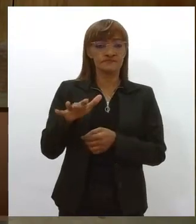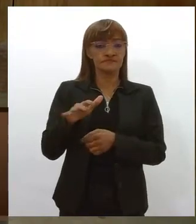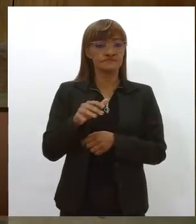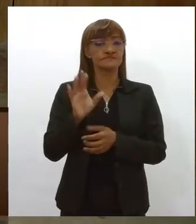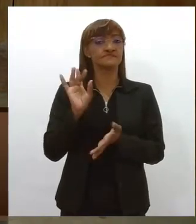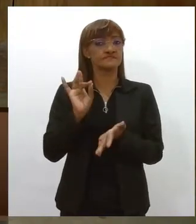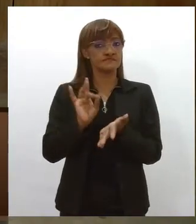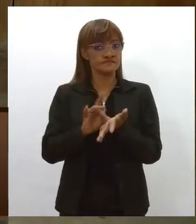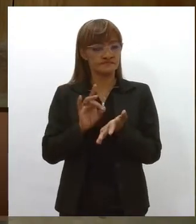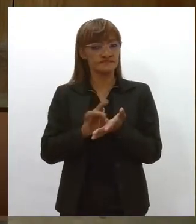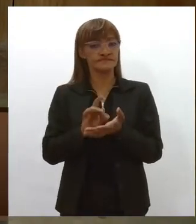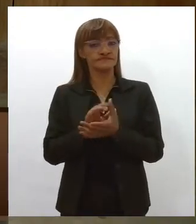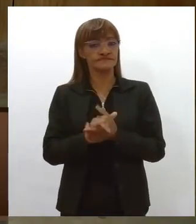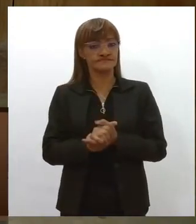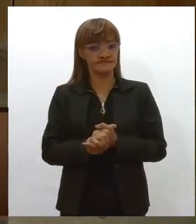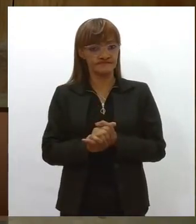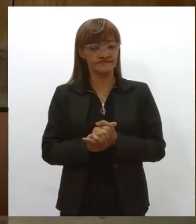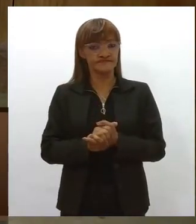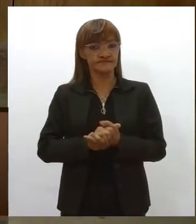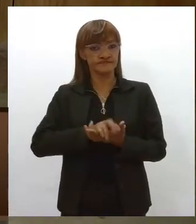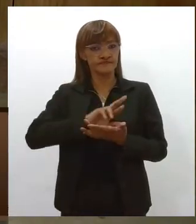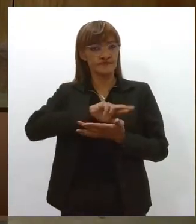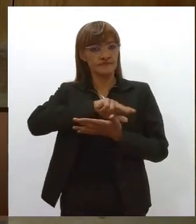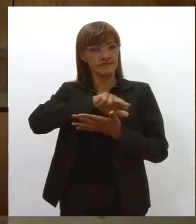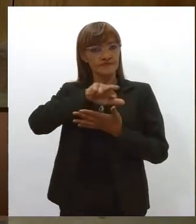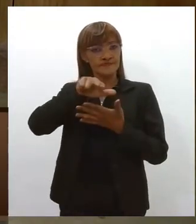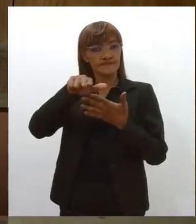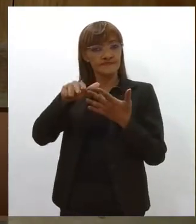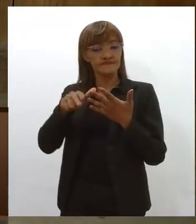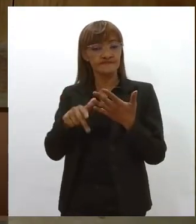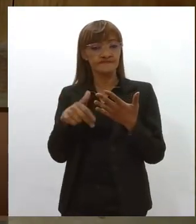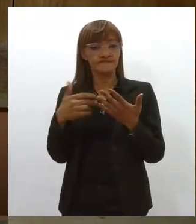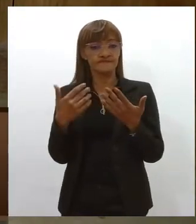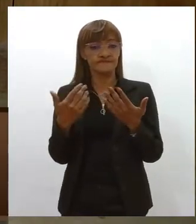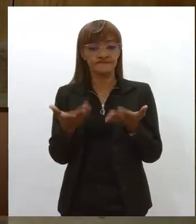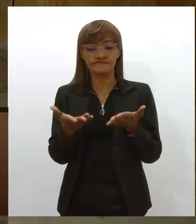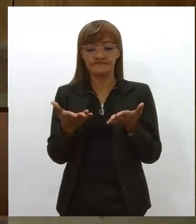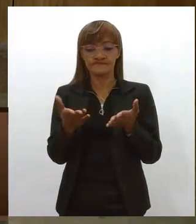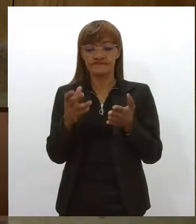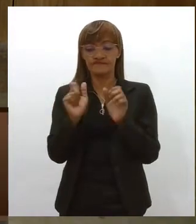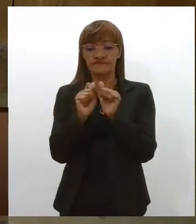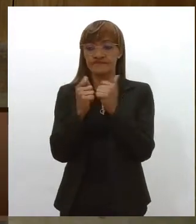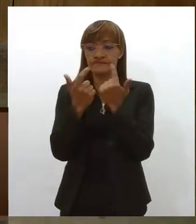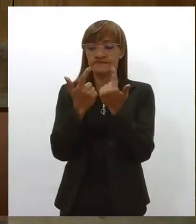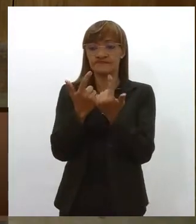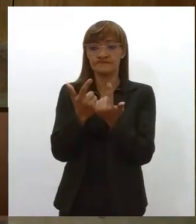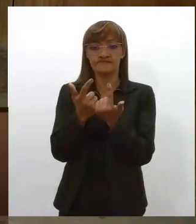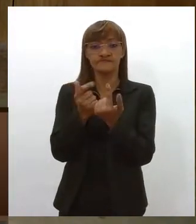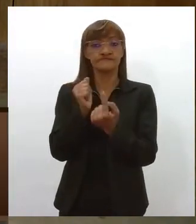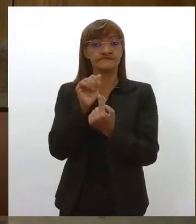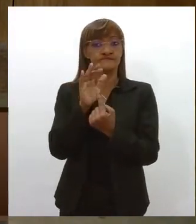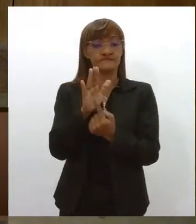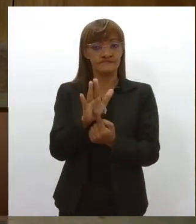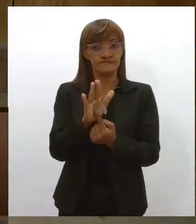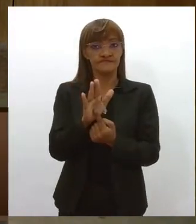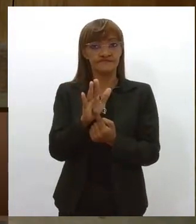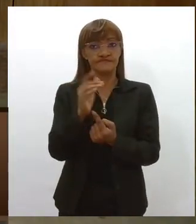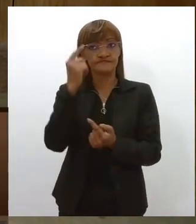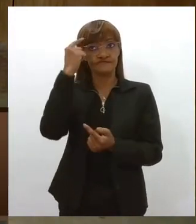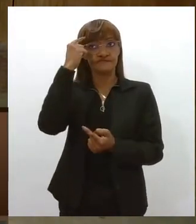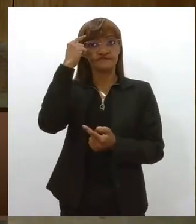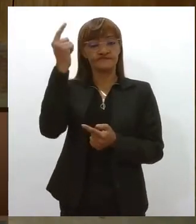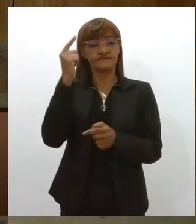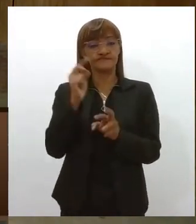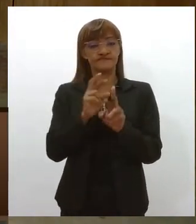essa pluralidade na casa, eu acho que vai trazer ideias diferentes, vai fazer